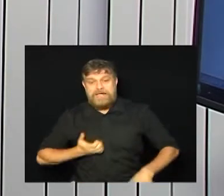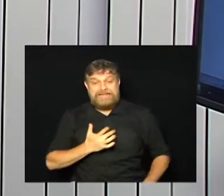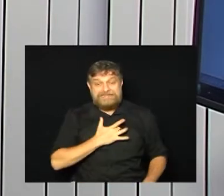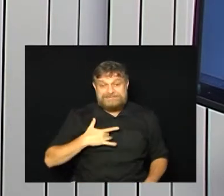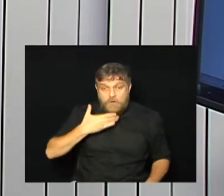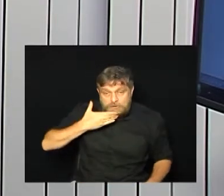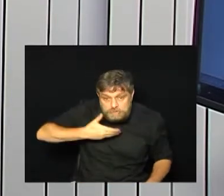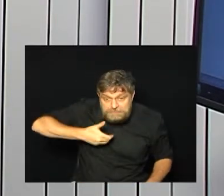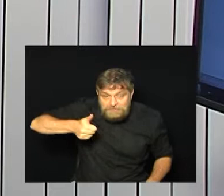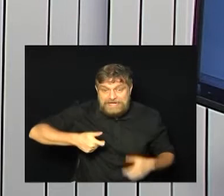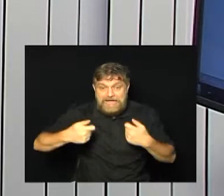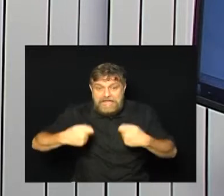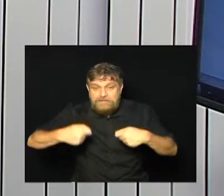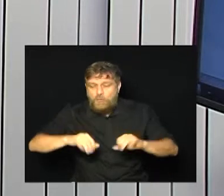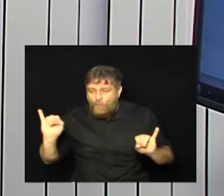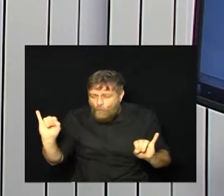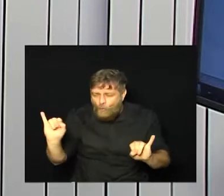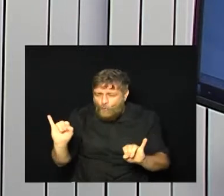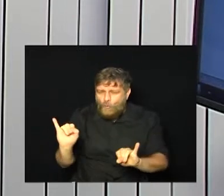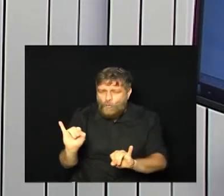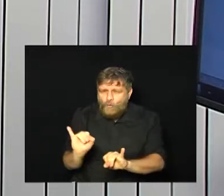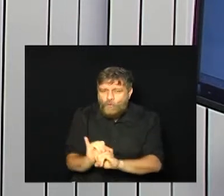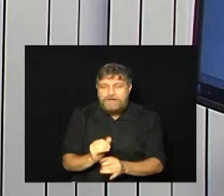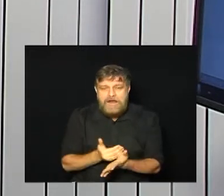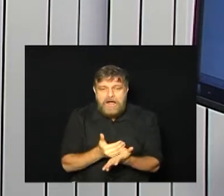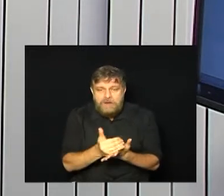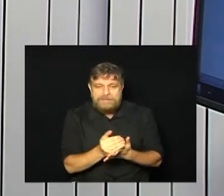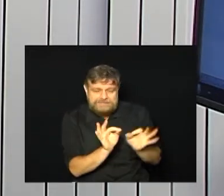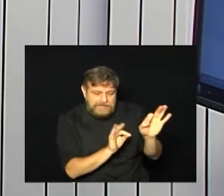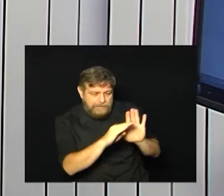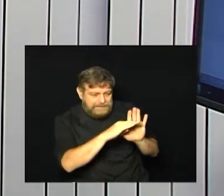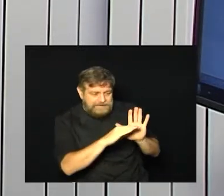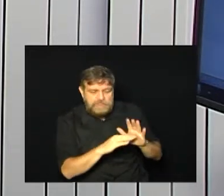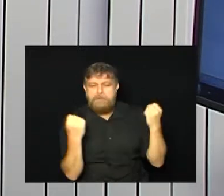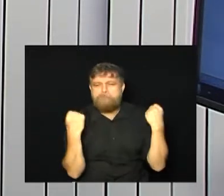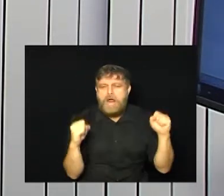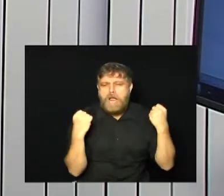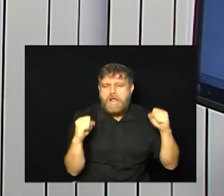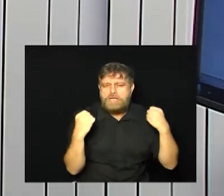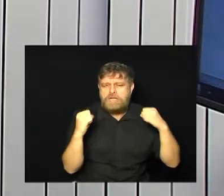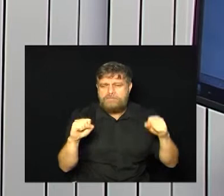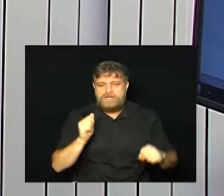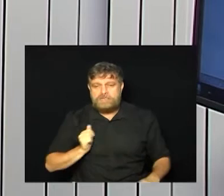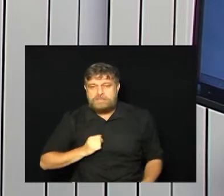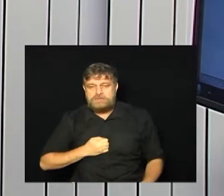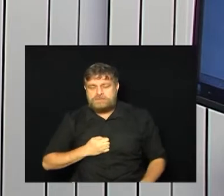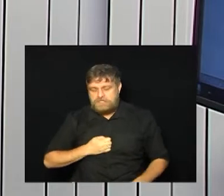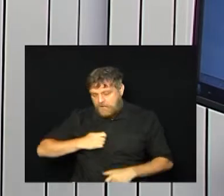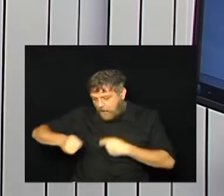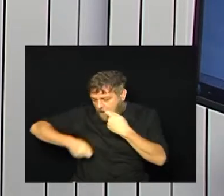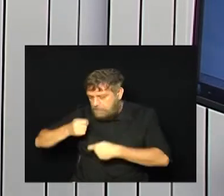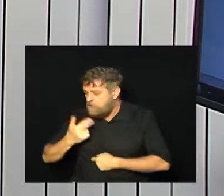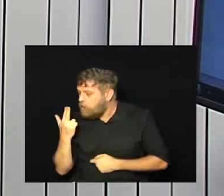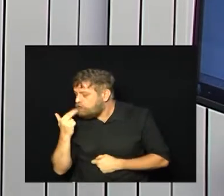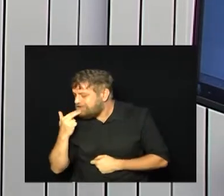saúde, estão precisando perder peso. Aí elas começam a planejar academia, fazer uma dieta nutricional,